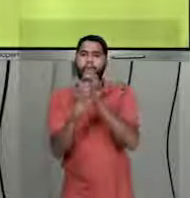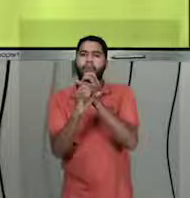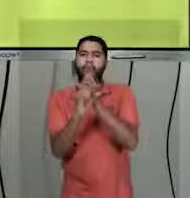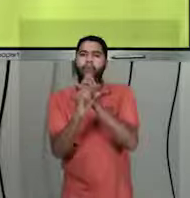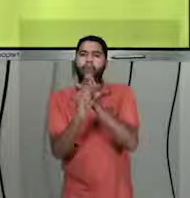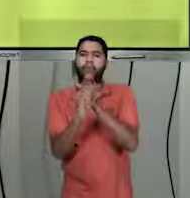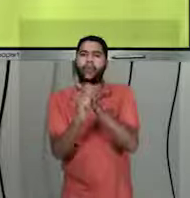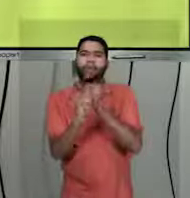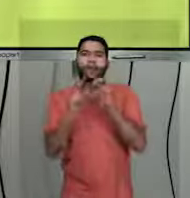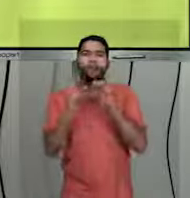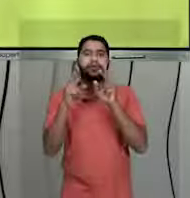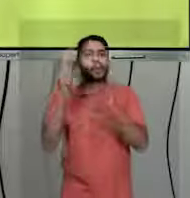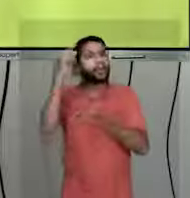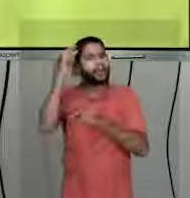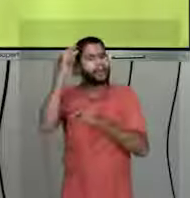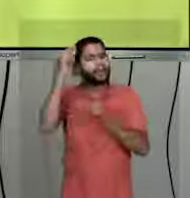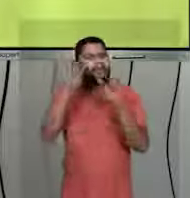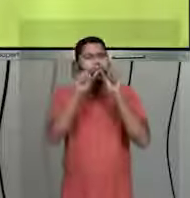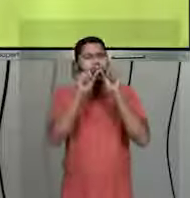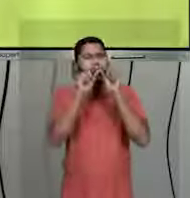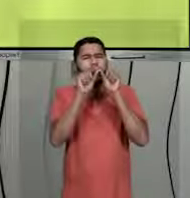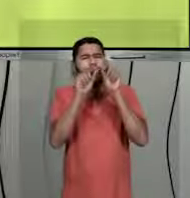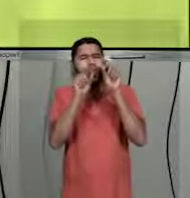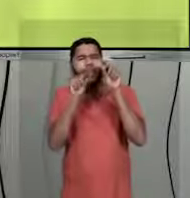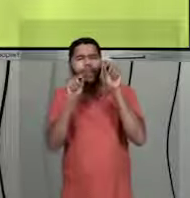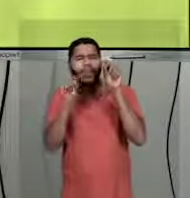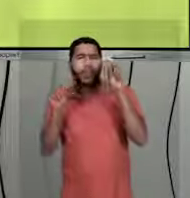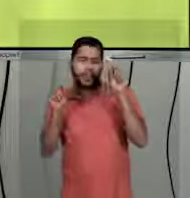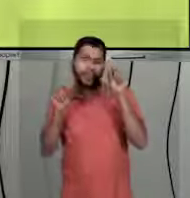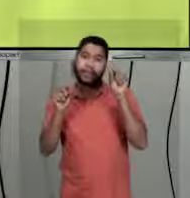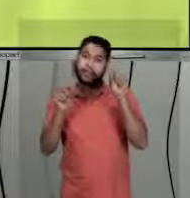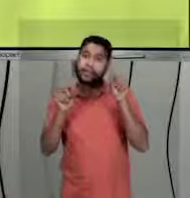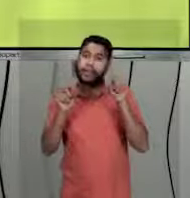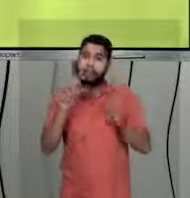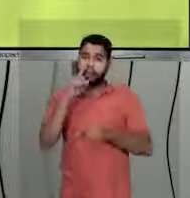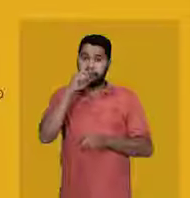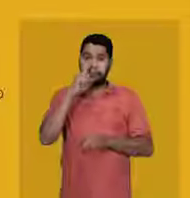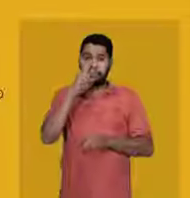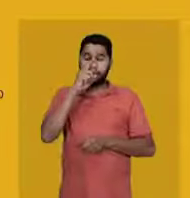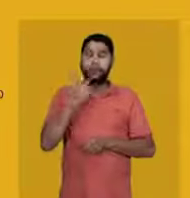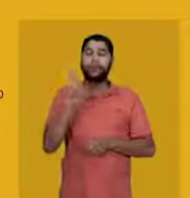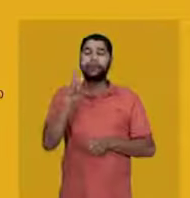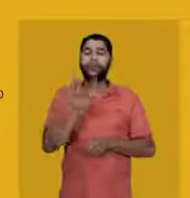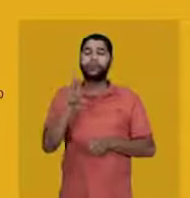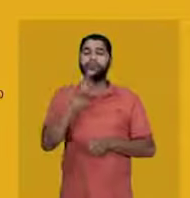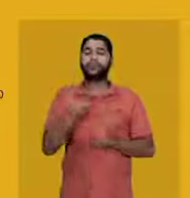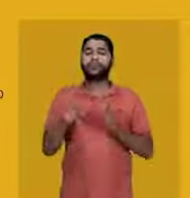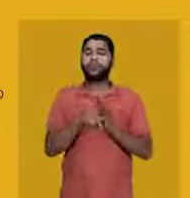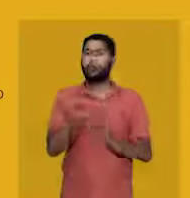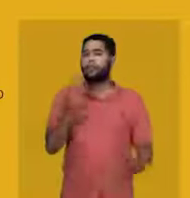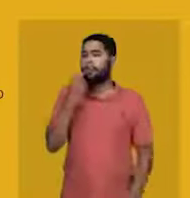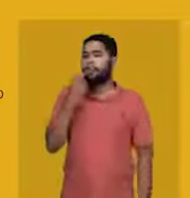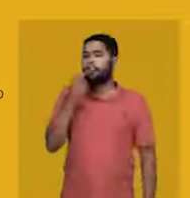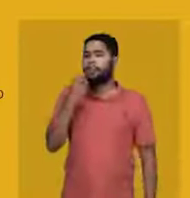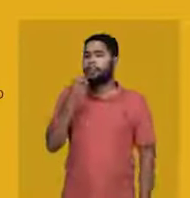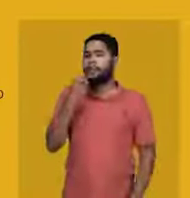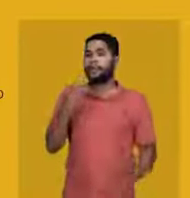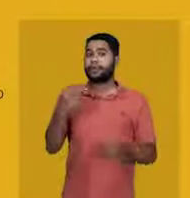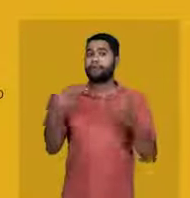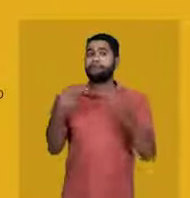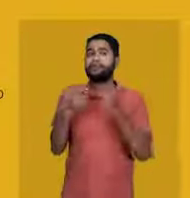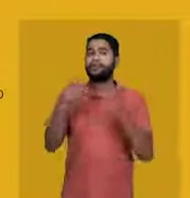de capilar, tá certo? Então vai ter a pressão alta, um fator de risco, uso prolongado de medicamentos à base de